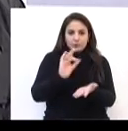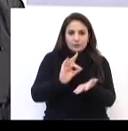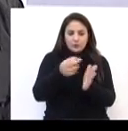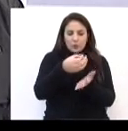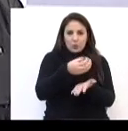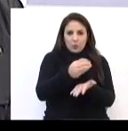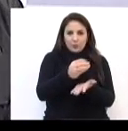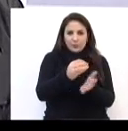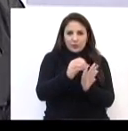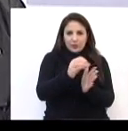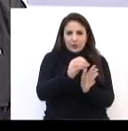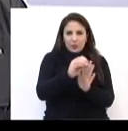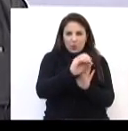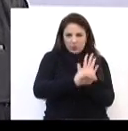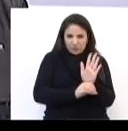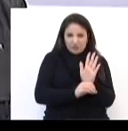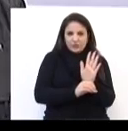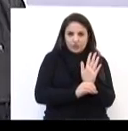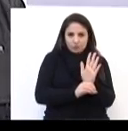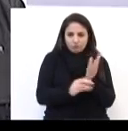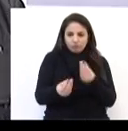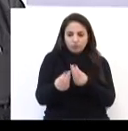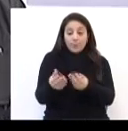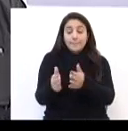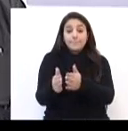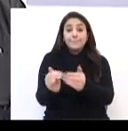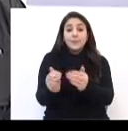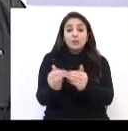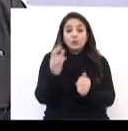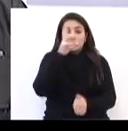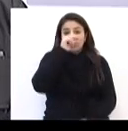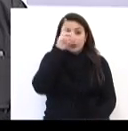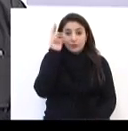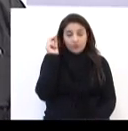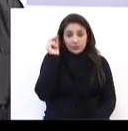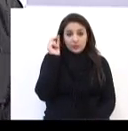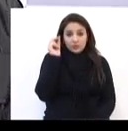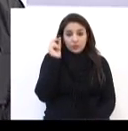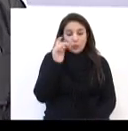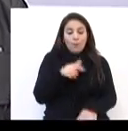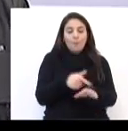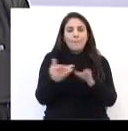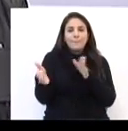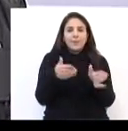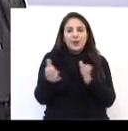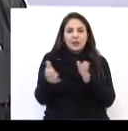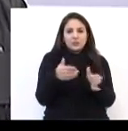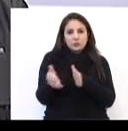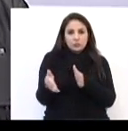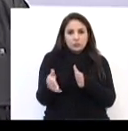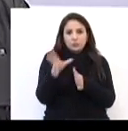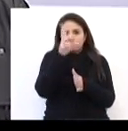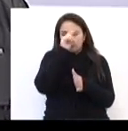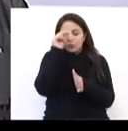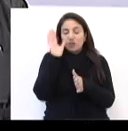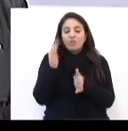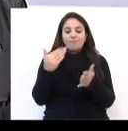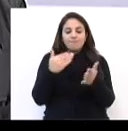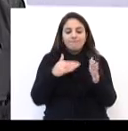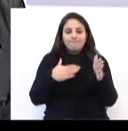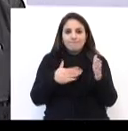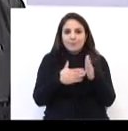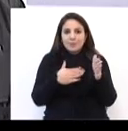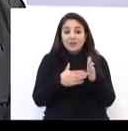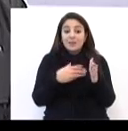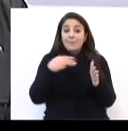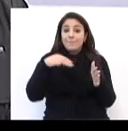Executivo, a SEBS encaminha um ofício, cobrando do prefeito que, diga-se passagem, o prazo do Executivo venceu em março para